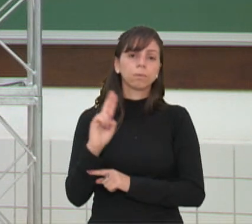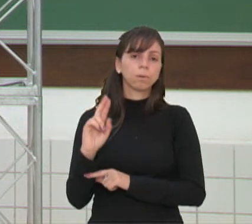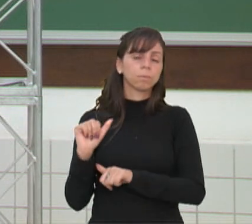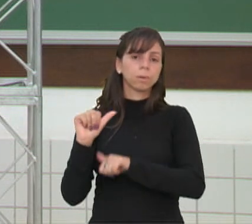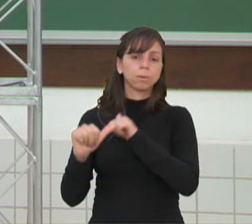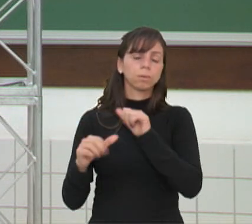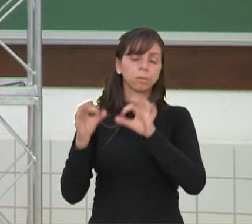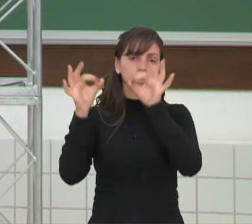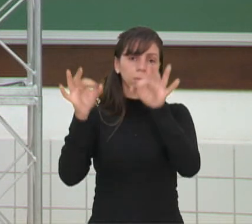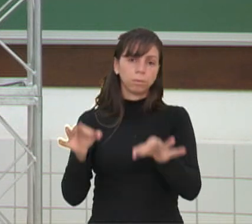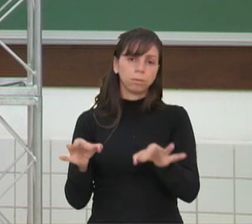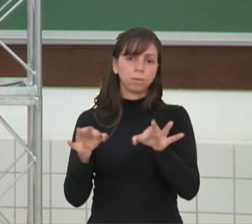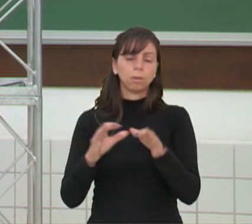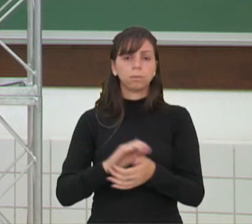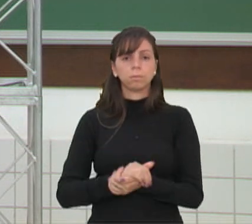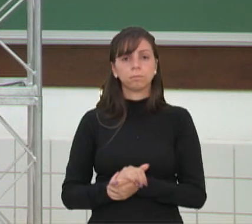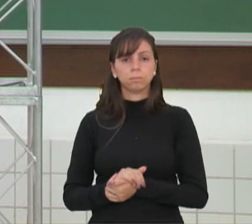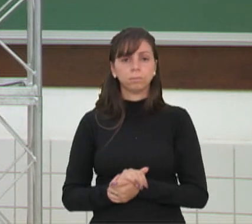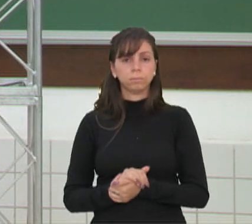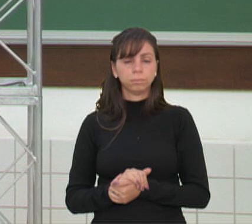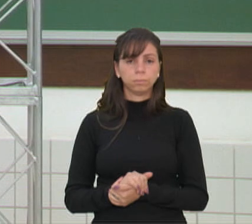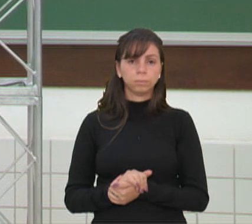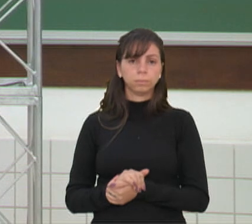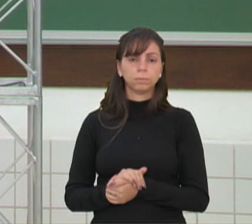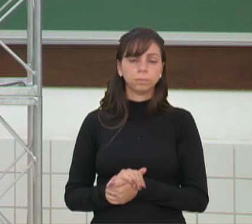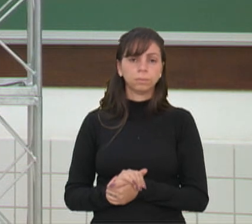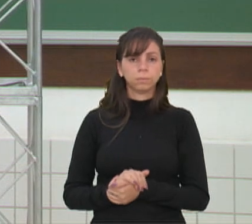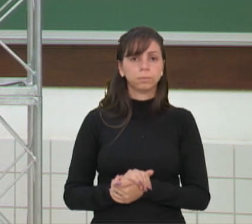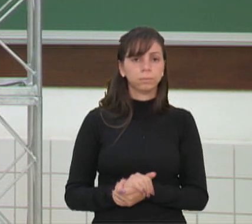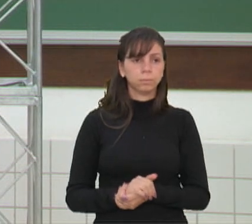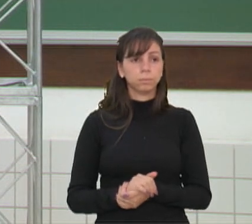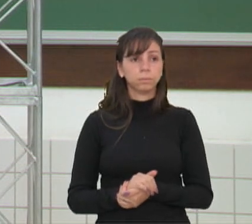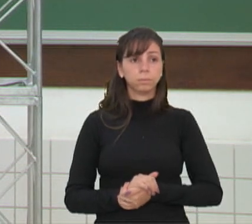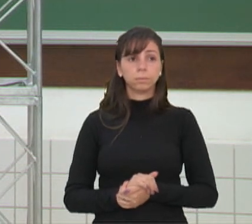nomes corretos ali para esse processo, tá bom? Vamos continuando.